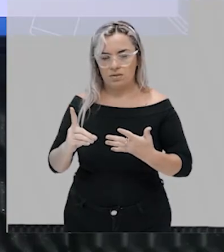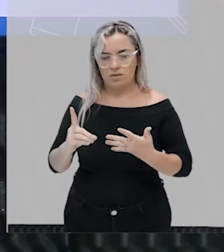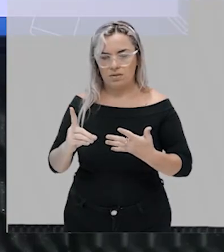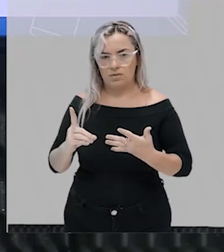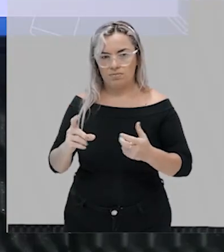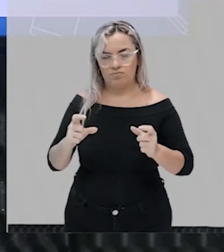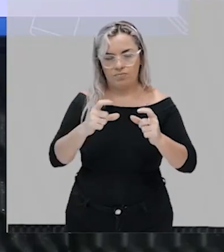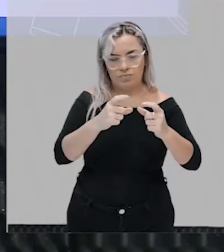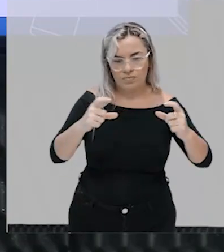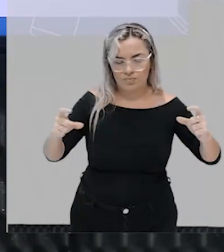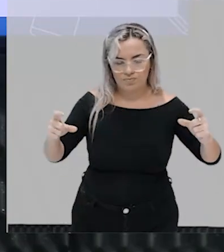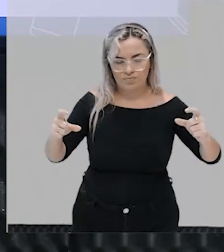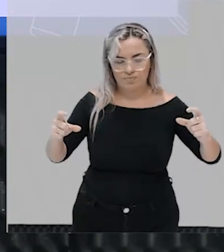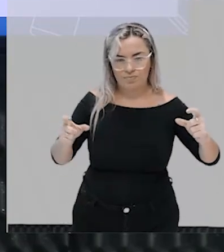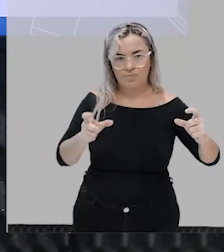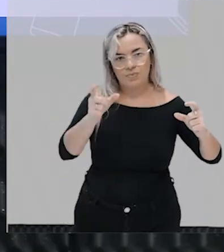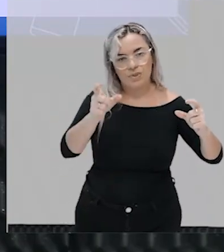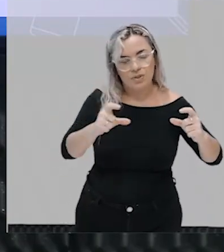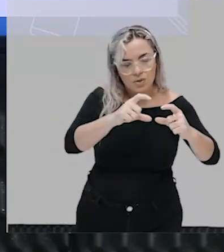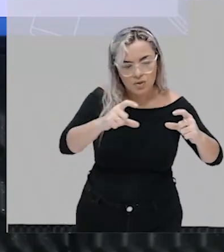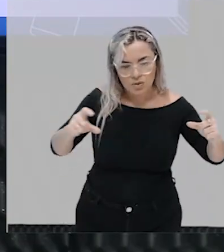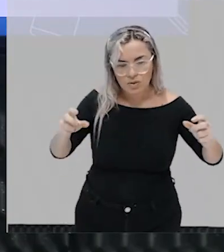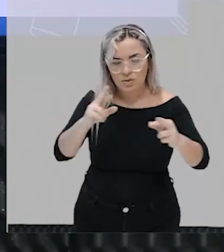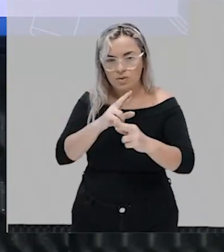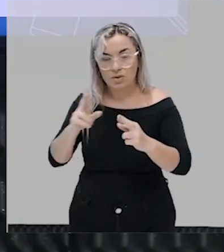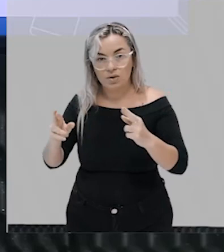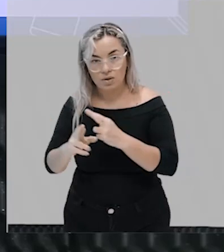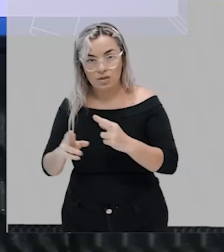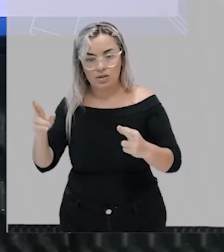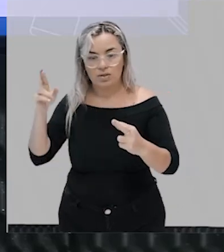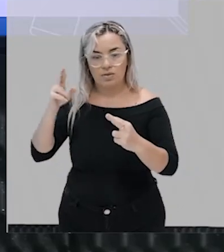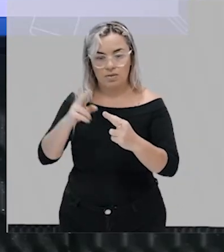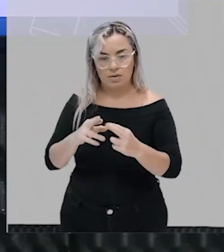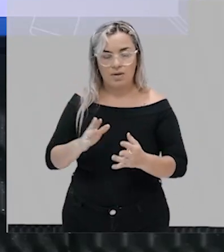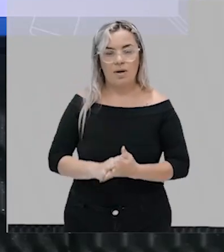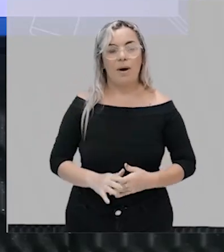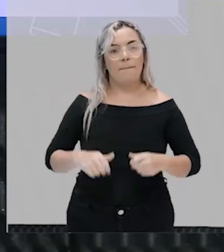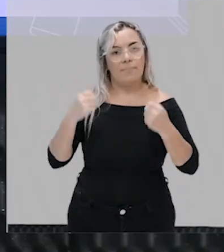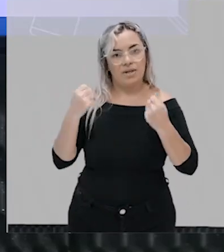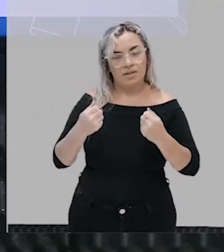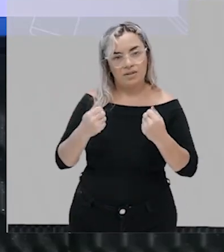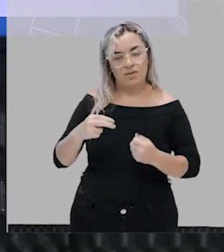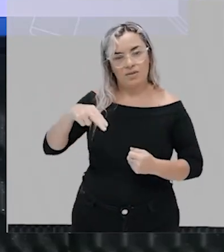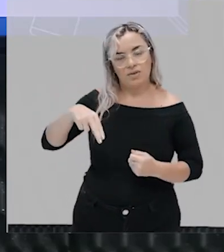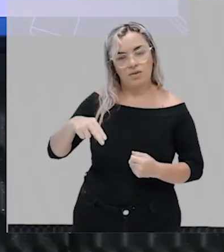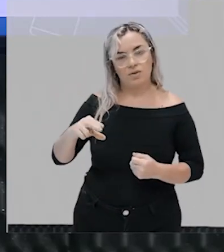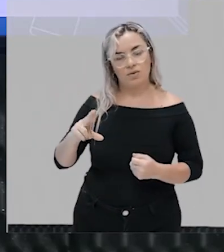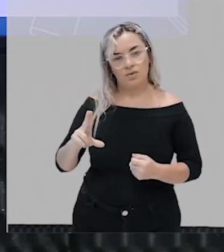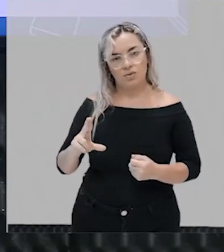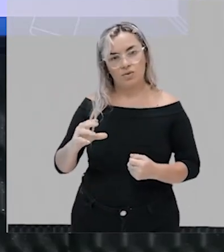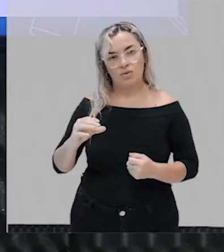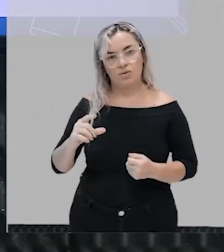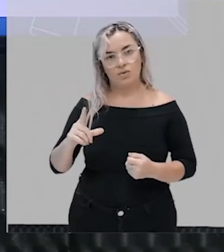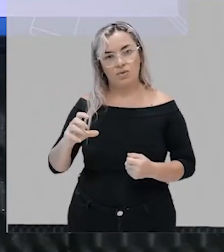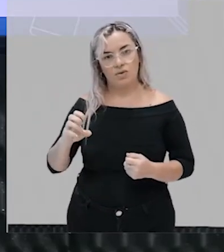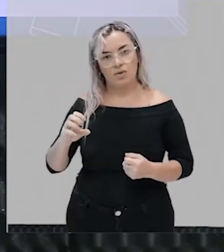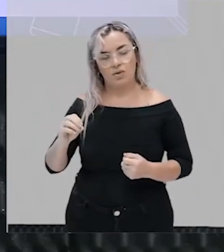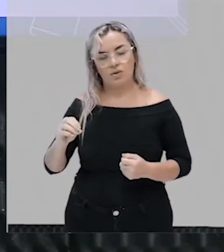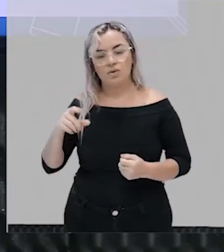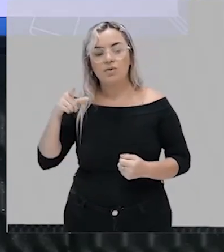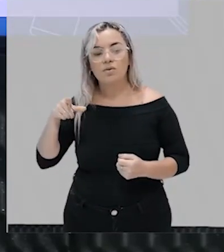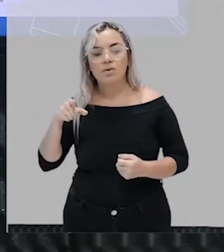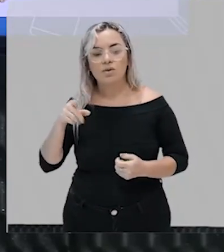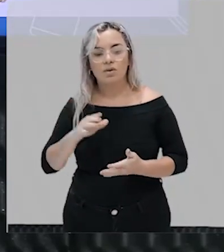dos inseticidas. Outra coisa, você tem que ver o núcleo do sujeito. Qual é o núcleo deste sujeito? O